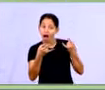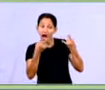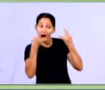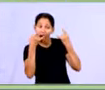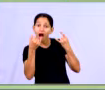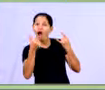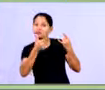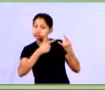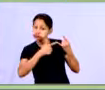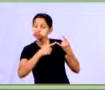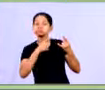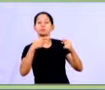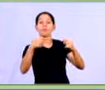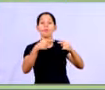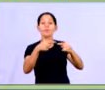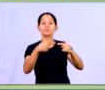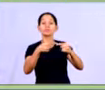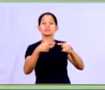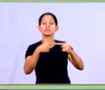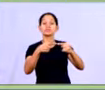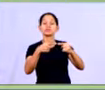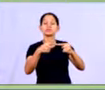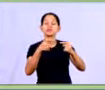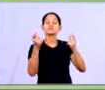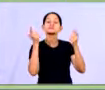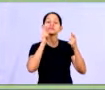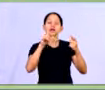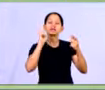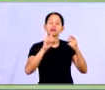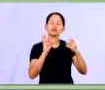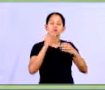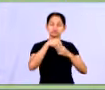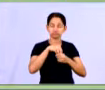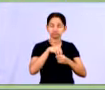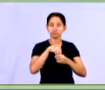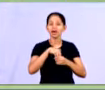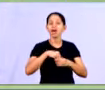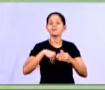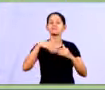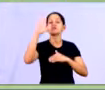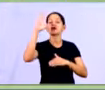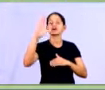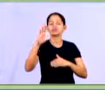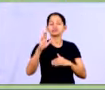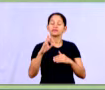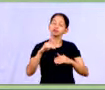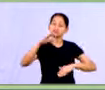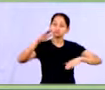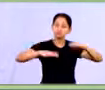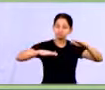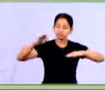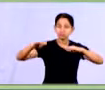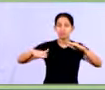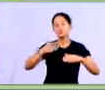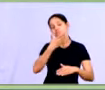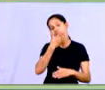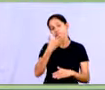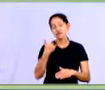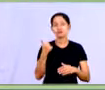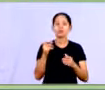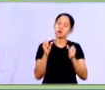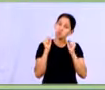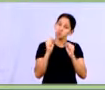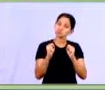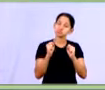fazer investimento, né? Aquela melhor taxa de retorno possível, considerando os riscos mais minimizados ou mais suportáveis, o